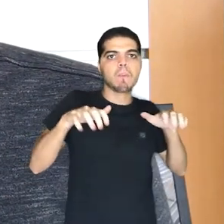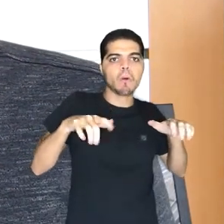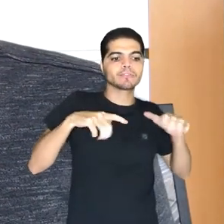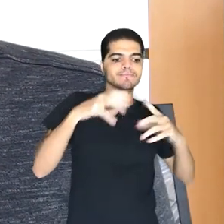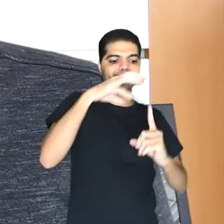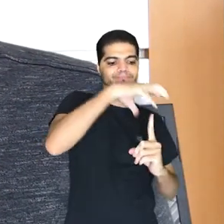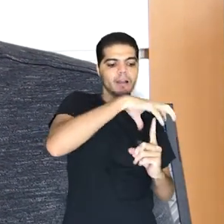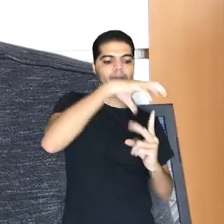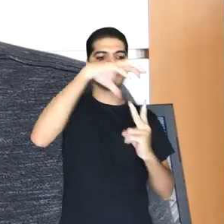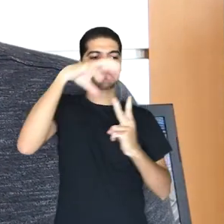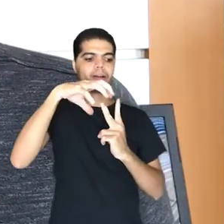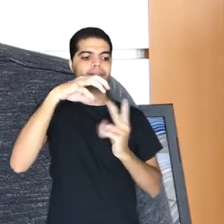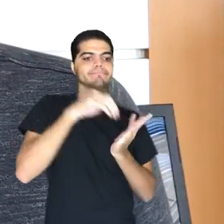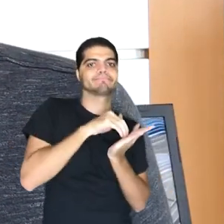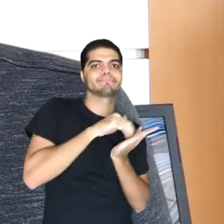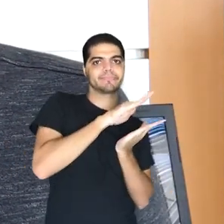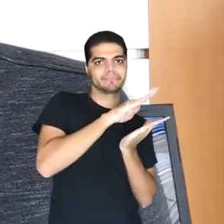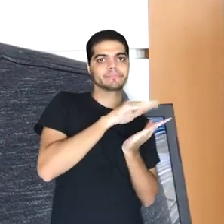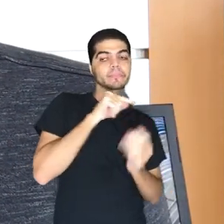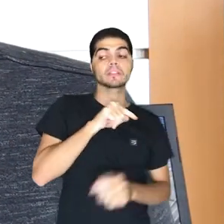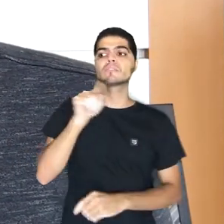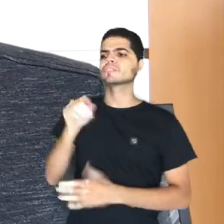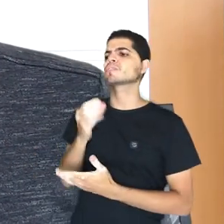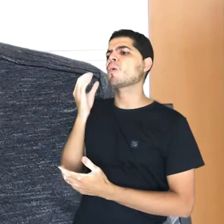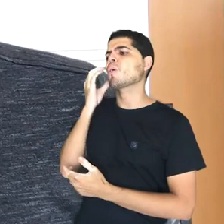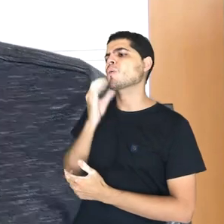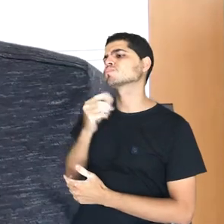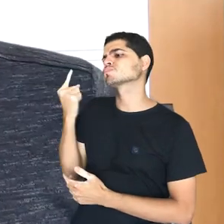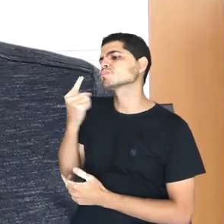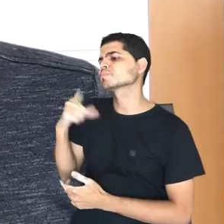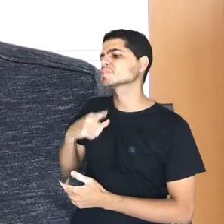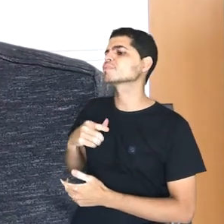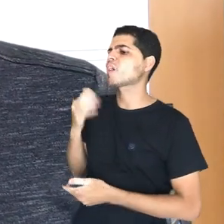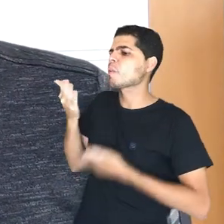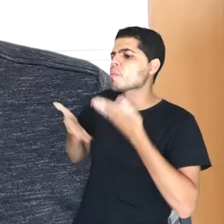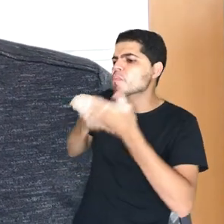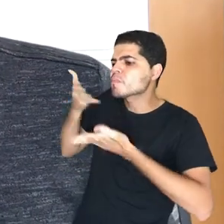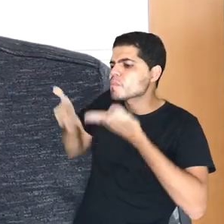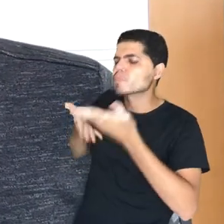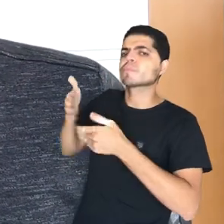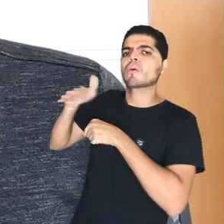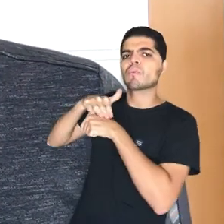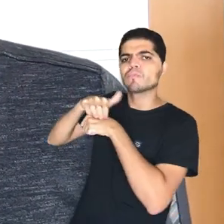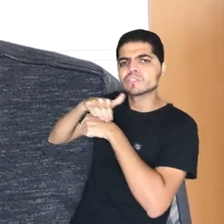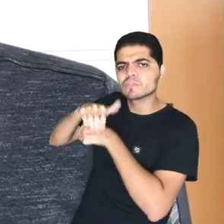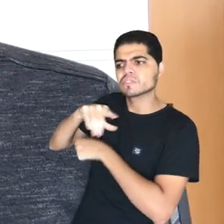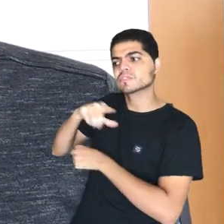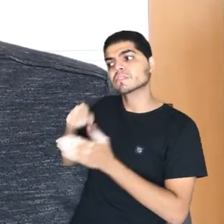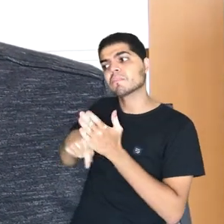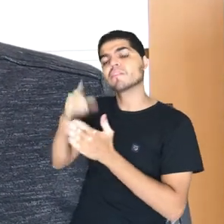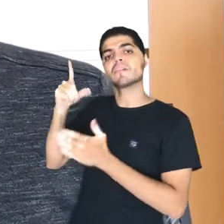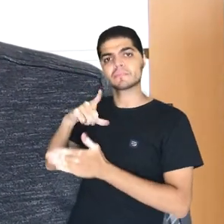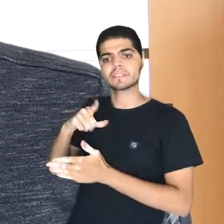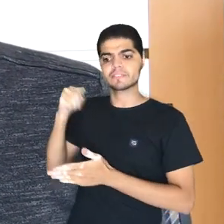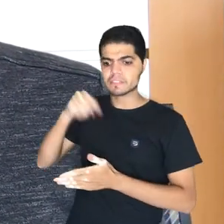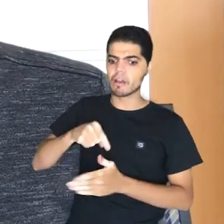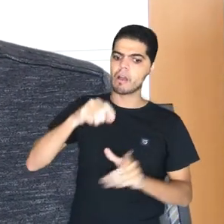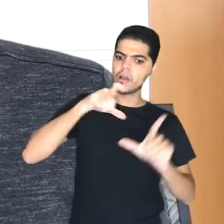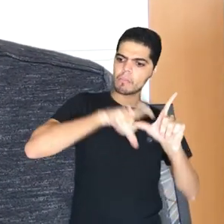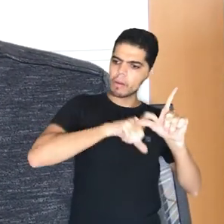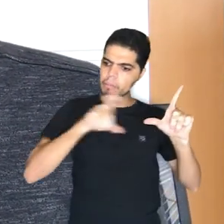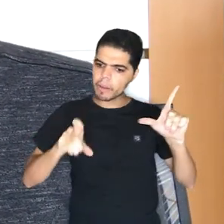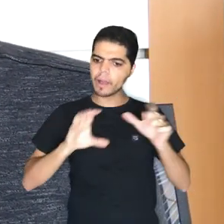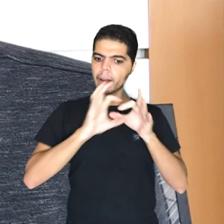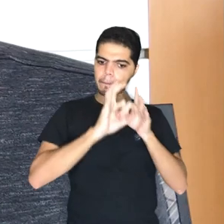seu marido. Por conta disso, ela tentou convencer o Dom Pedro em vários momentos, segundo ela mesma diz, para realizar essa